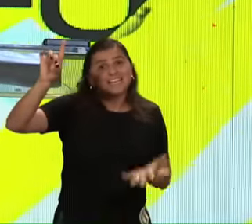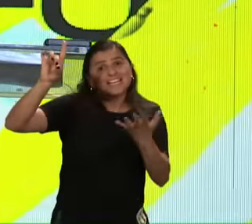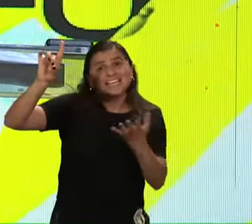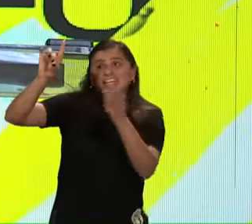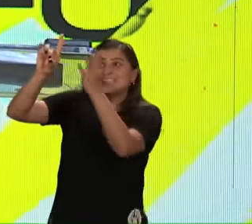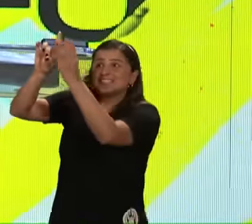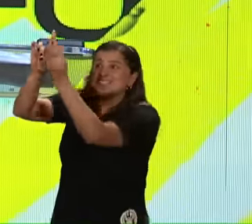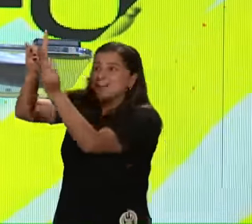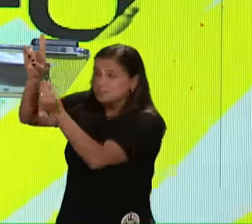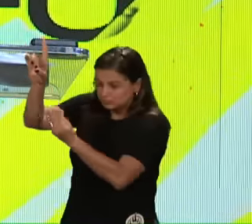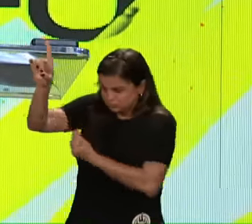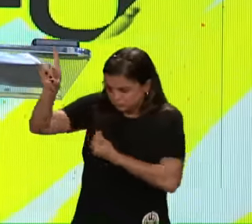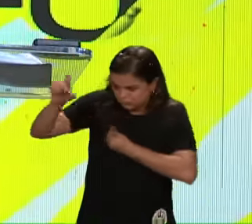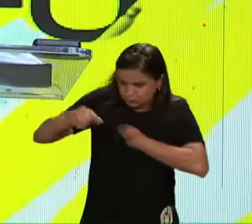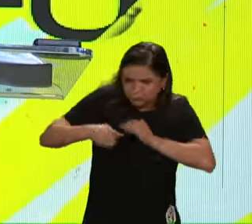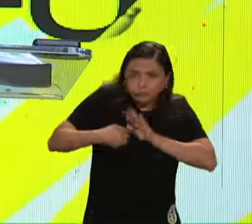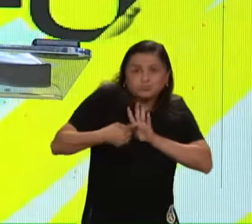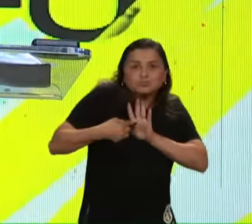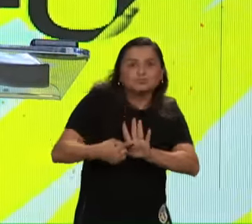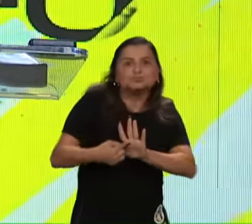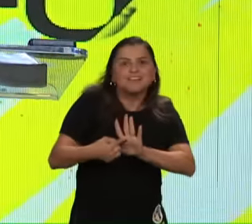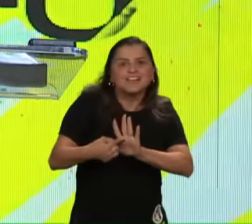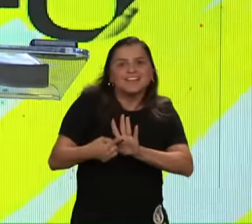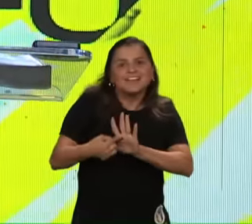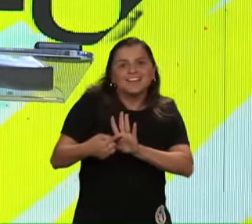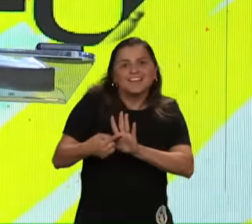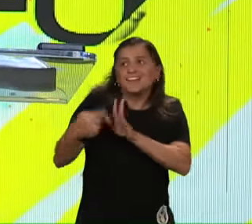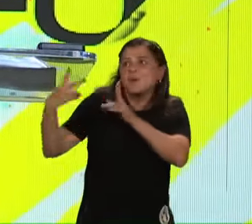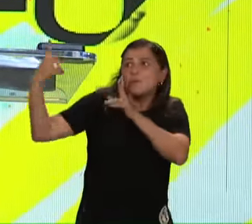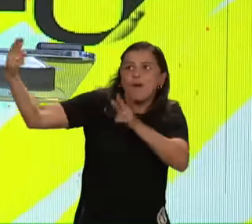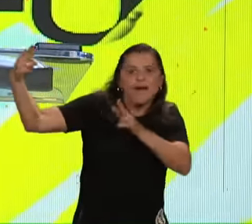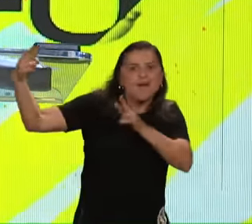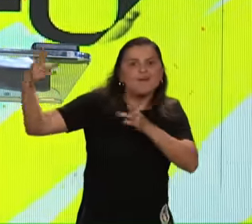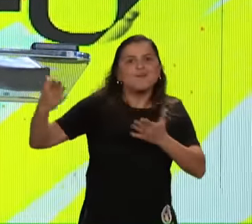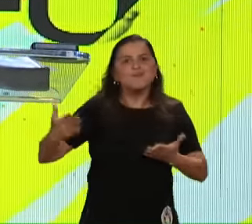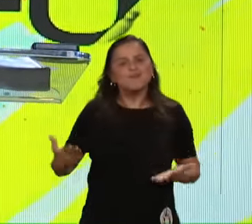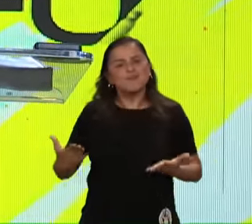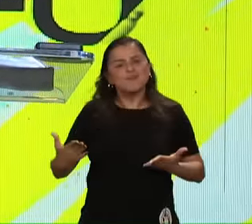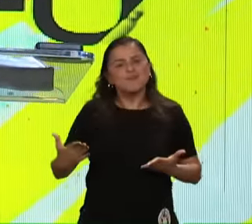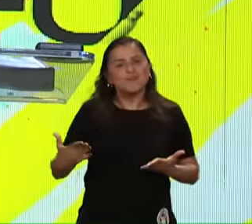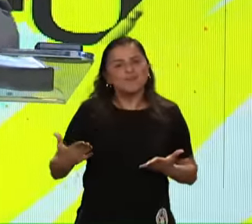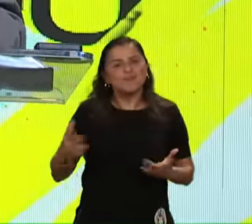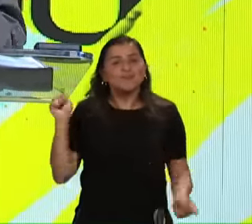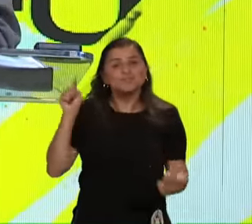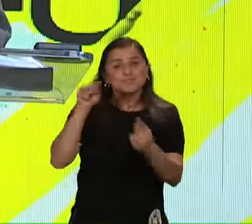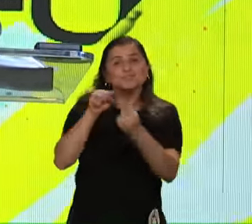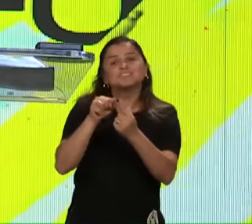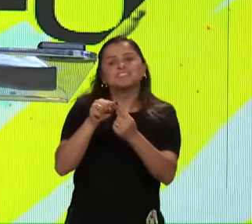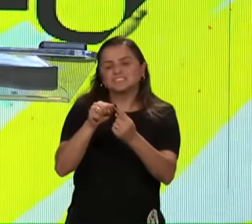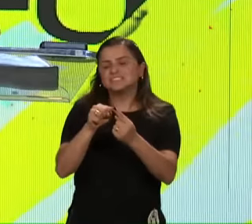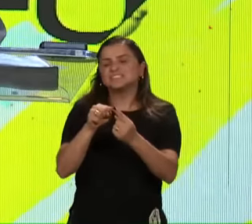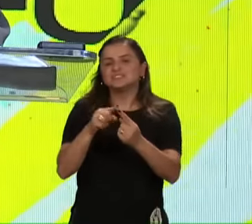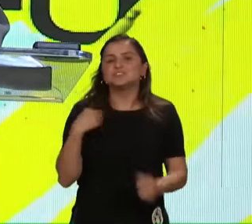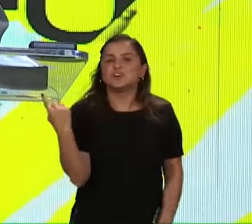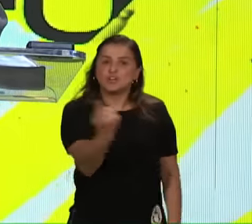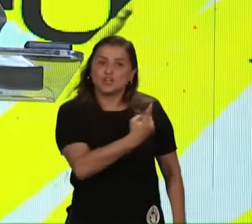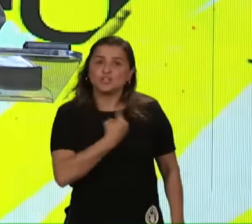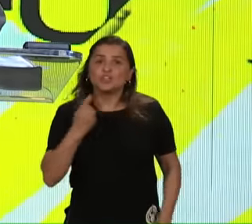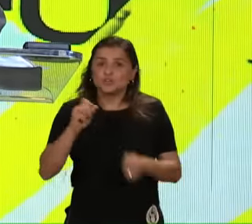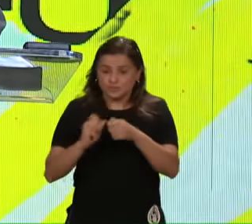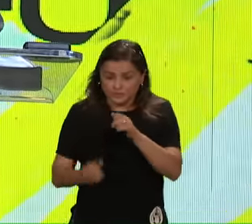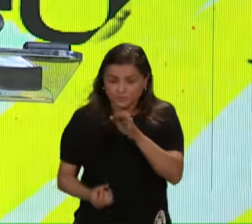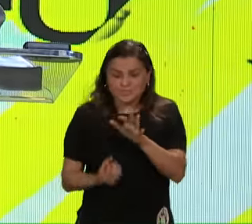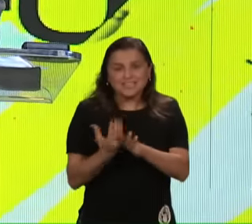conosco. Ele nos fez a imagem dEle. Com esse propósito, nós fomos criados